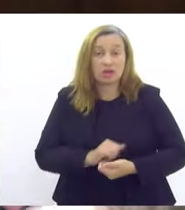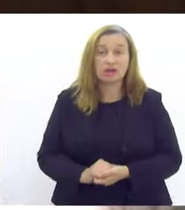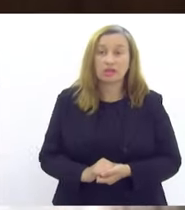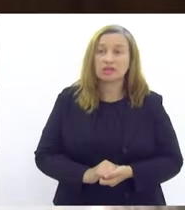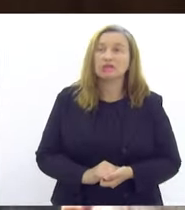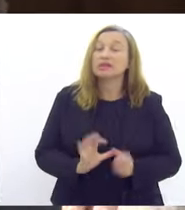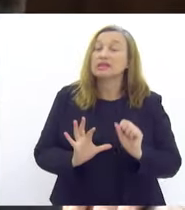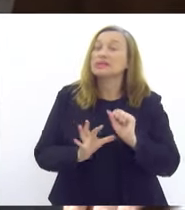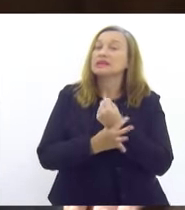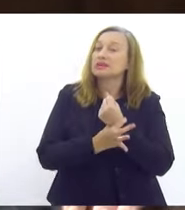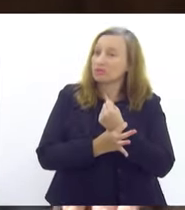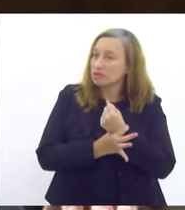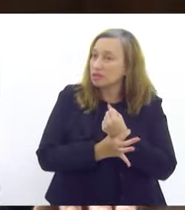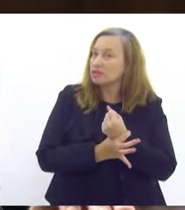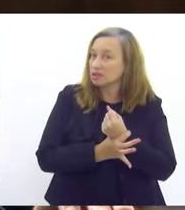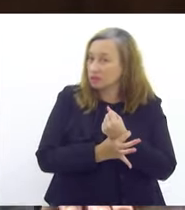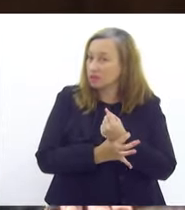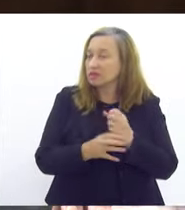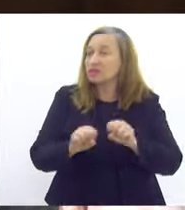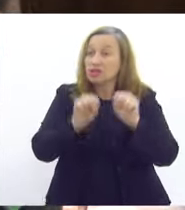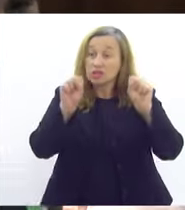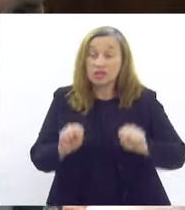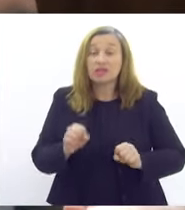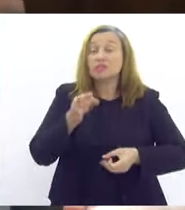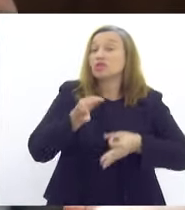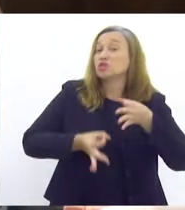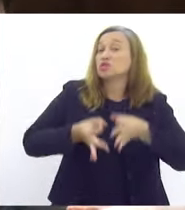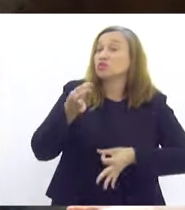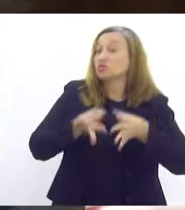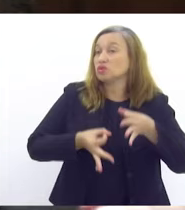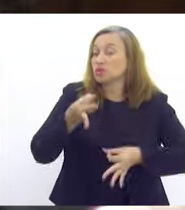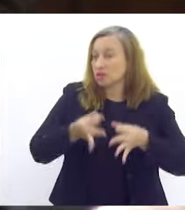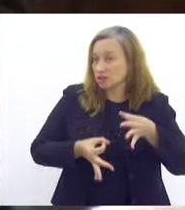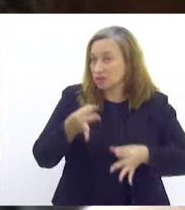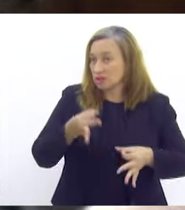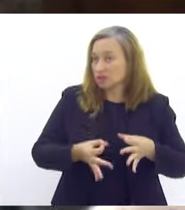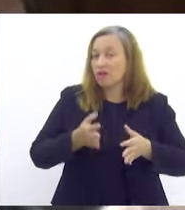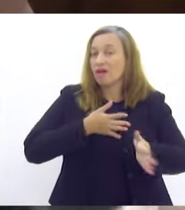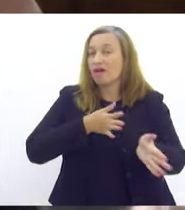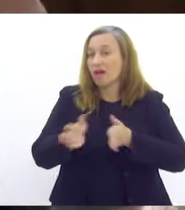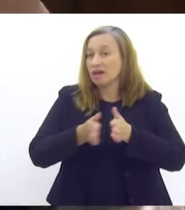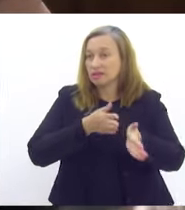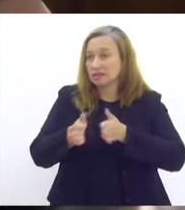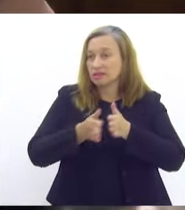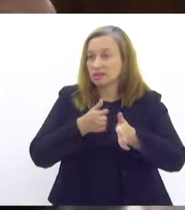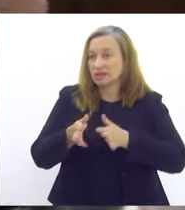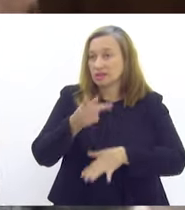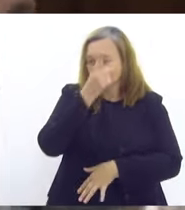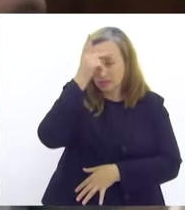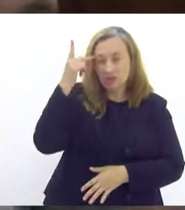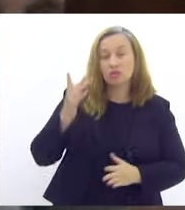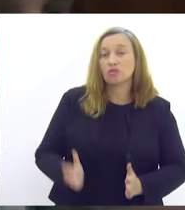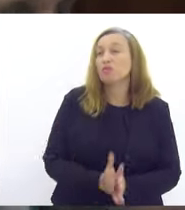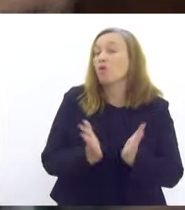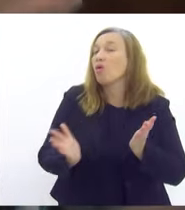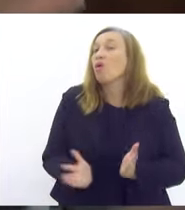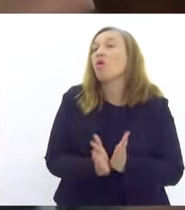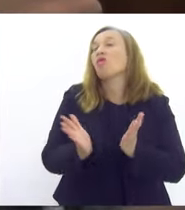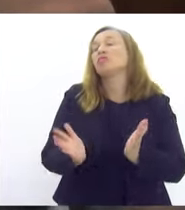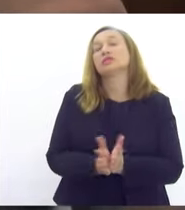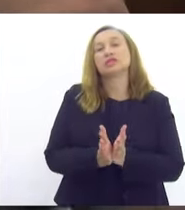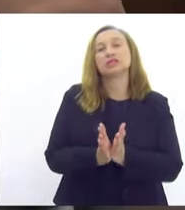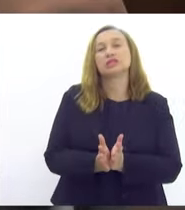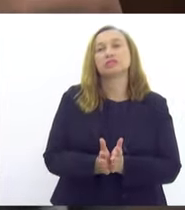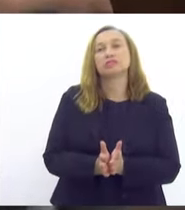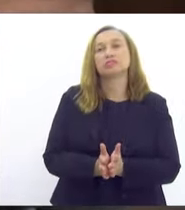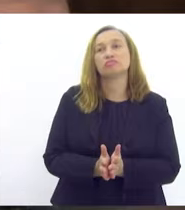é garantir que o sistema de justiça seja acessível às pessoas pobres, às